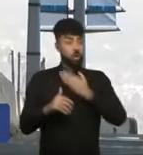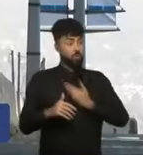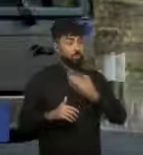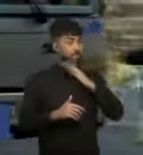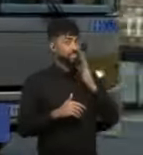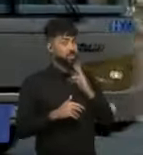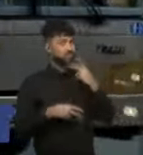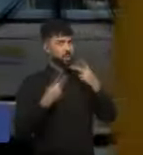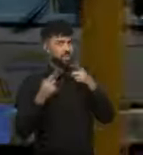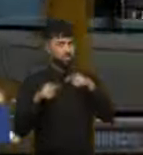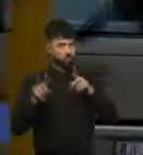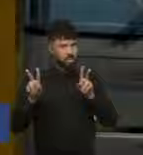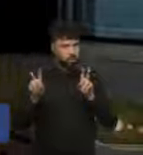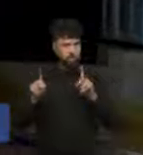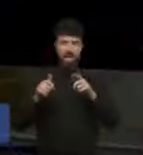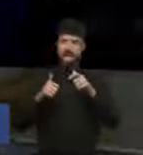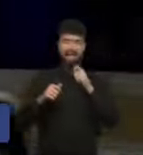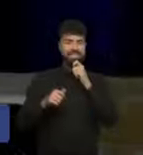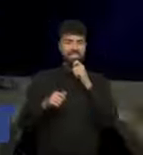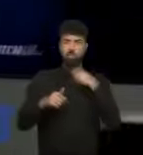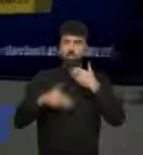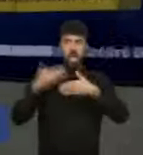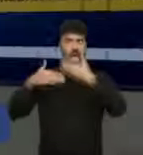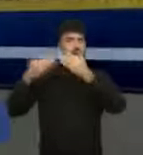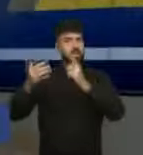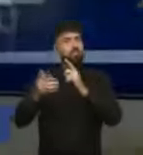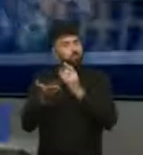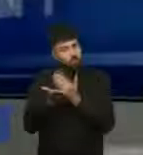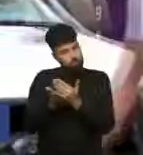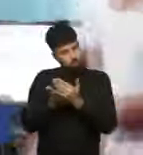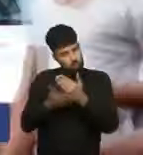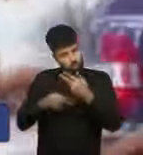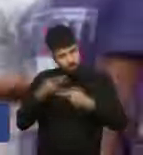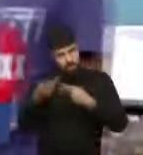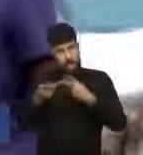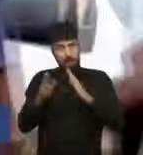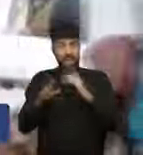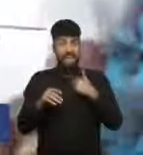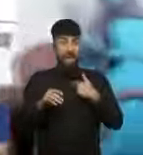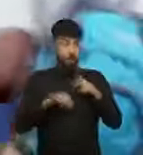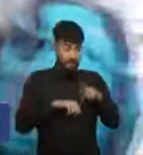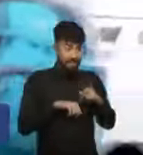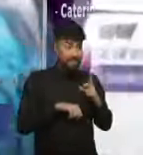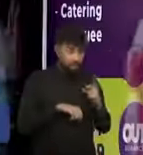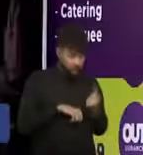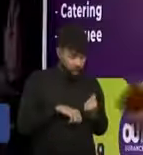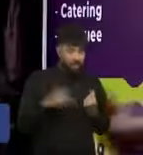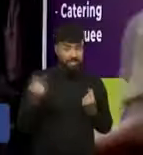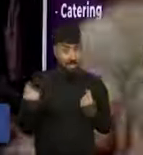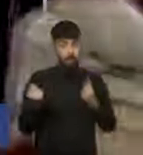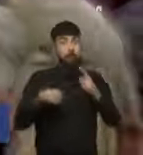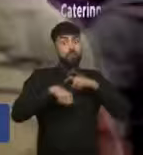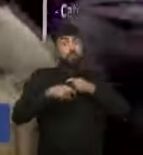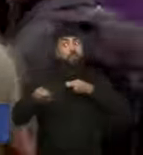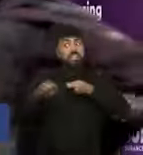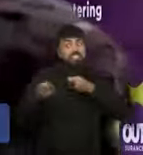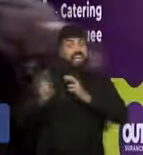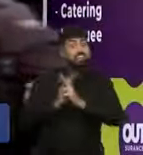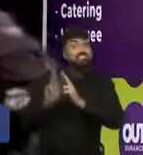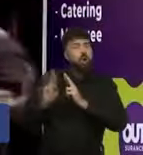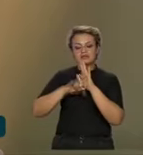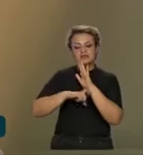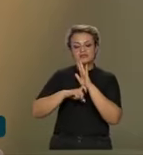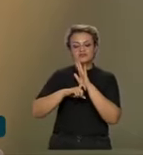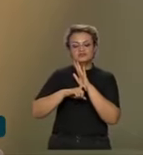um produto interno bruto de 25 trilhões de dólares, que corresponde a 1/4 do PIB